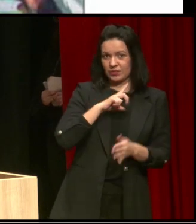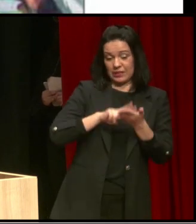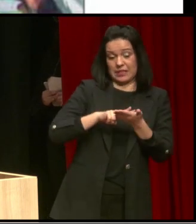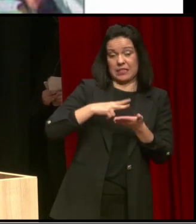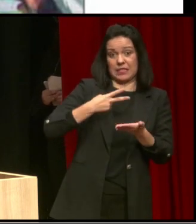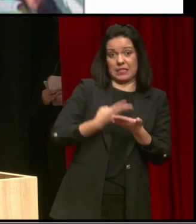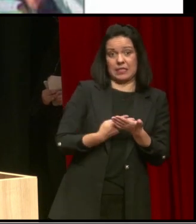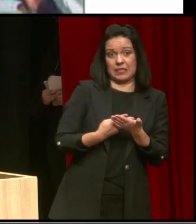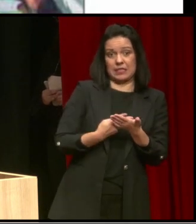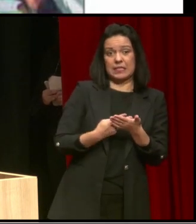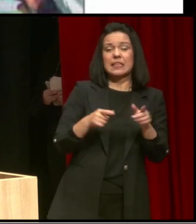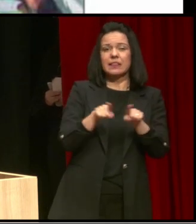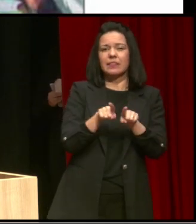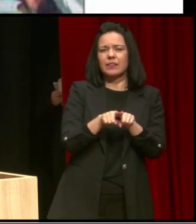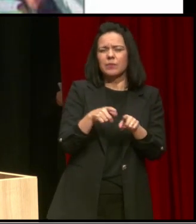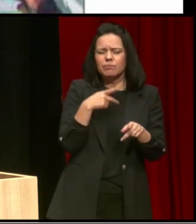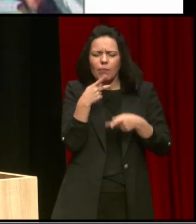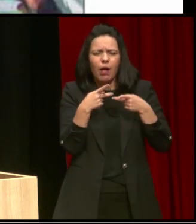ele era surdo e gago.